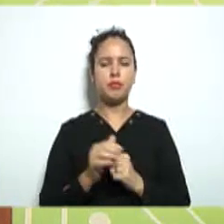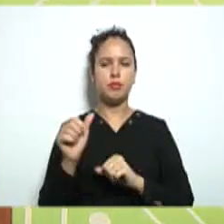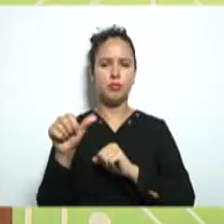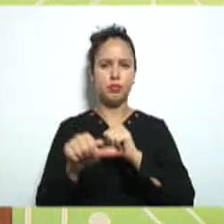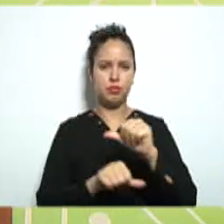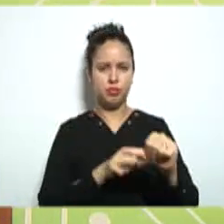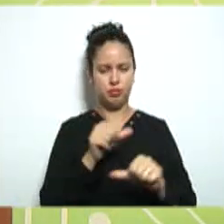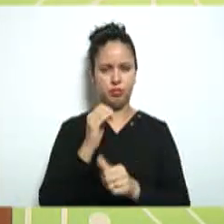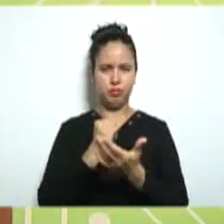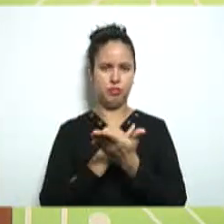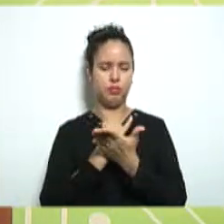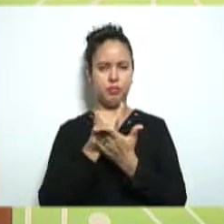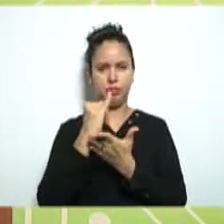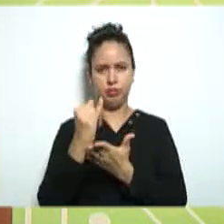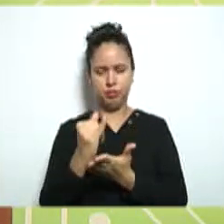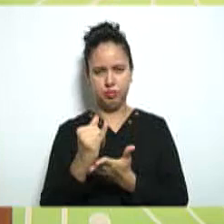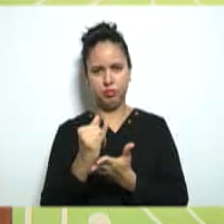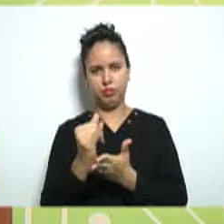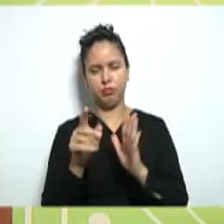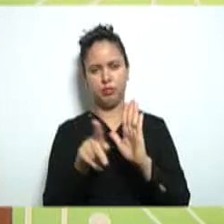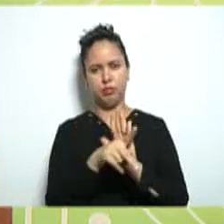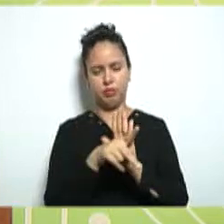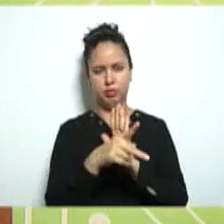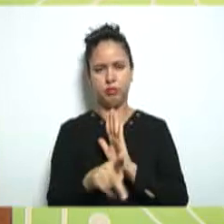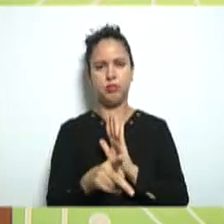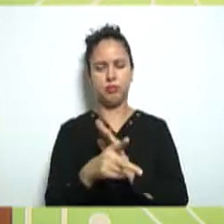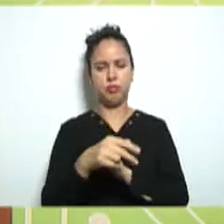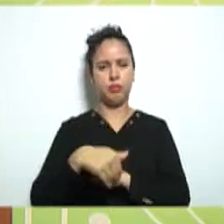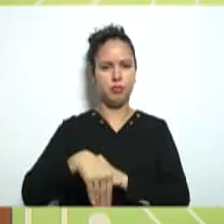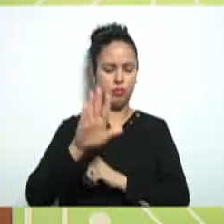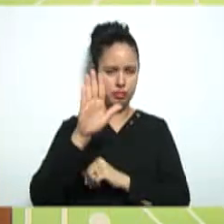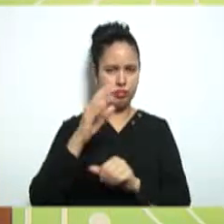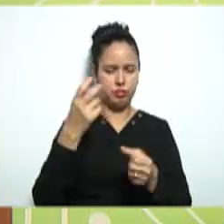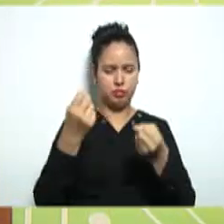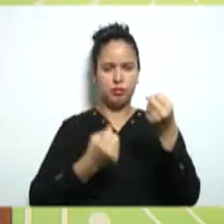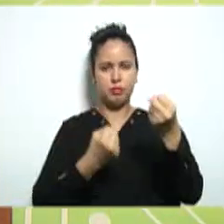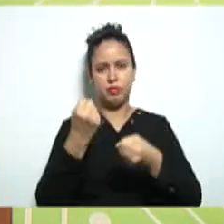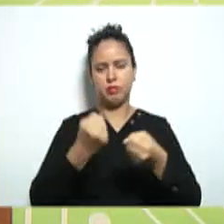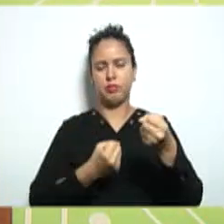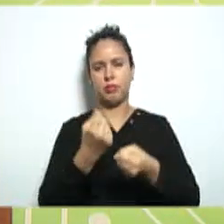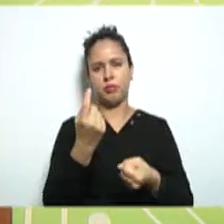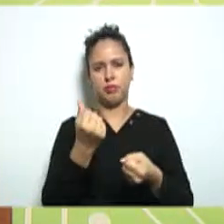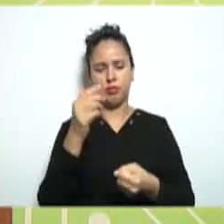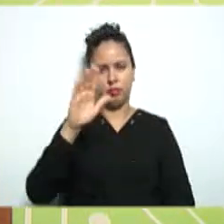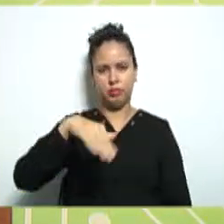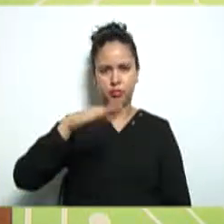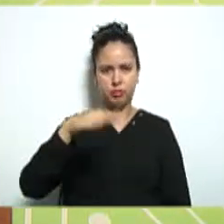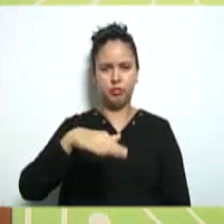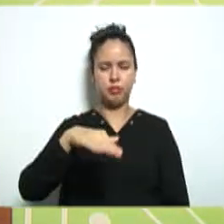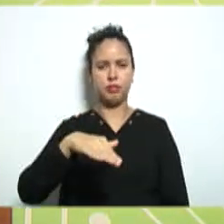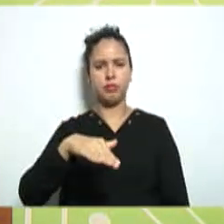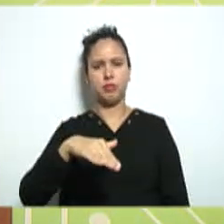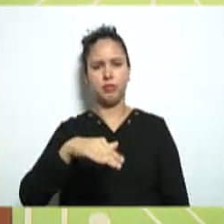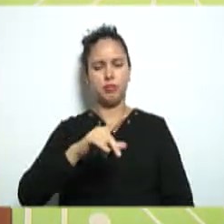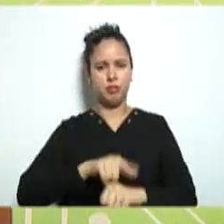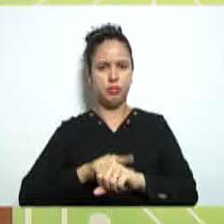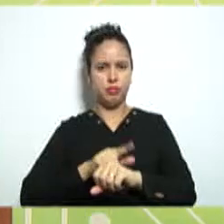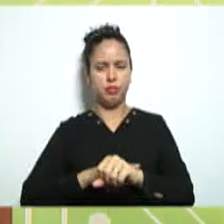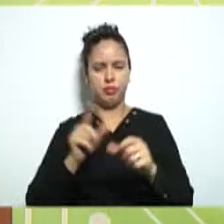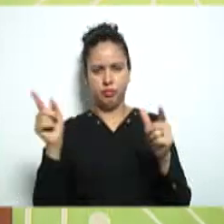foram introduzidas para fazer com que mais carros mais baratos fossem produzidos em menos